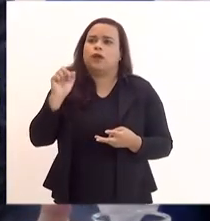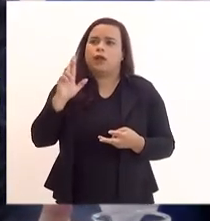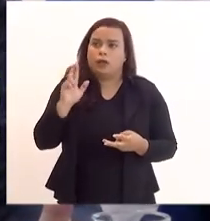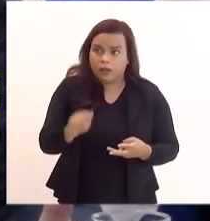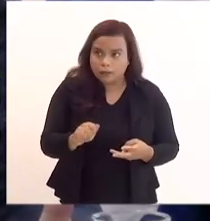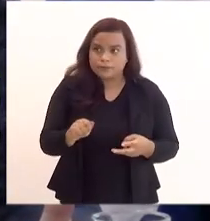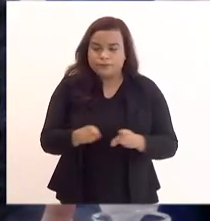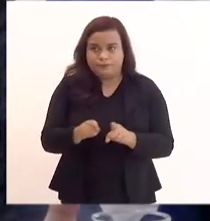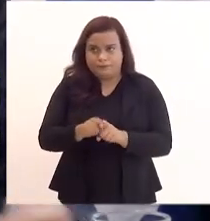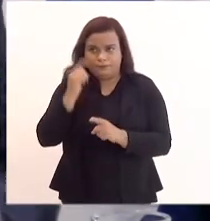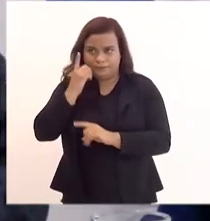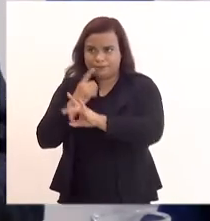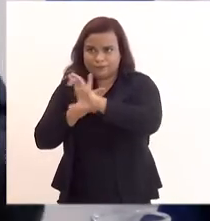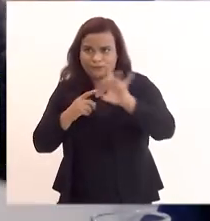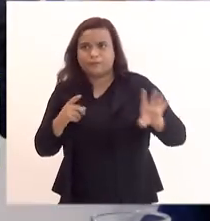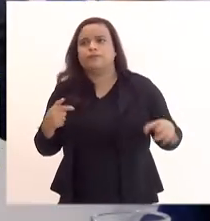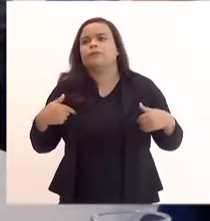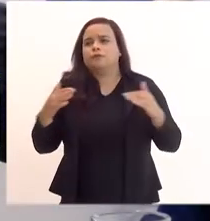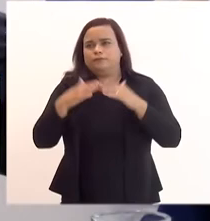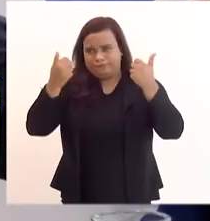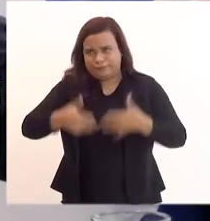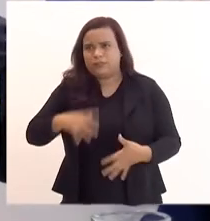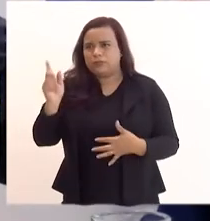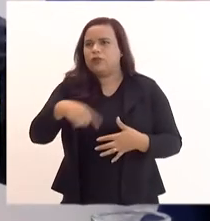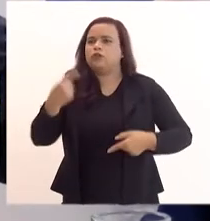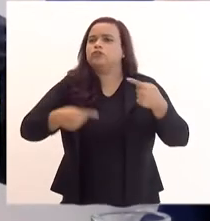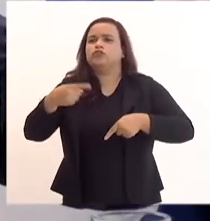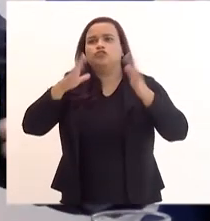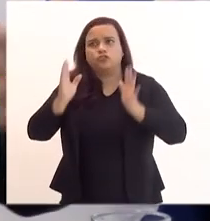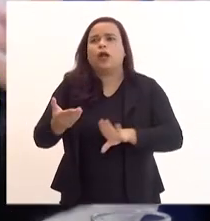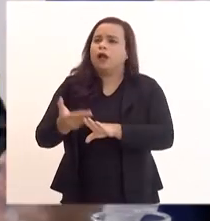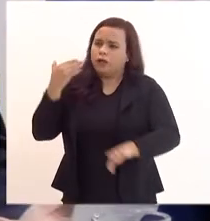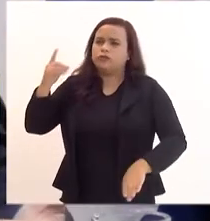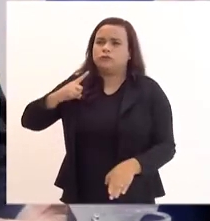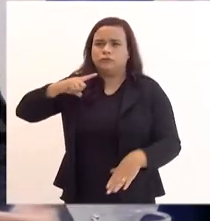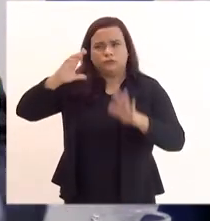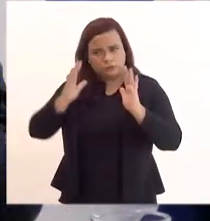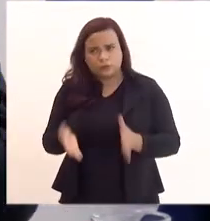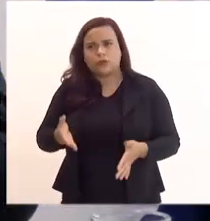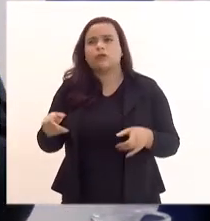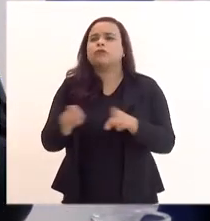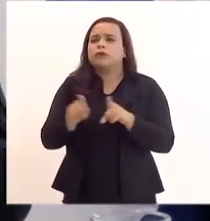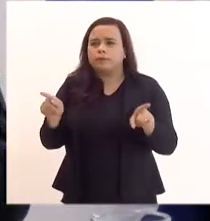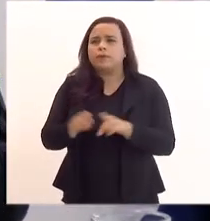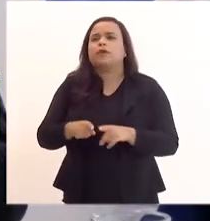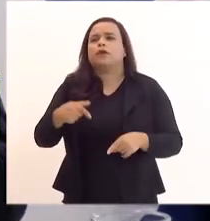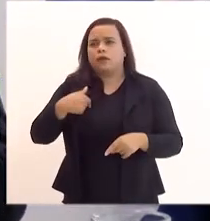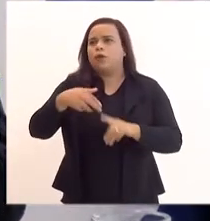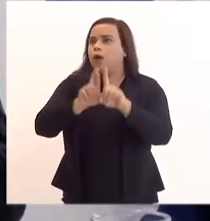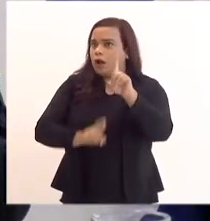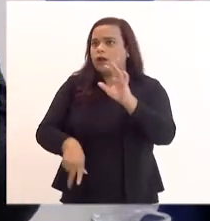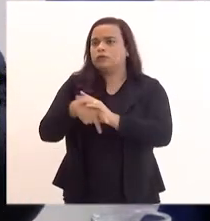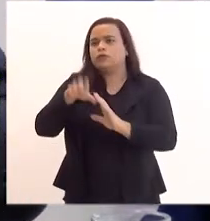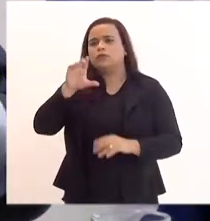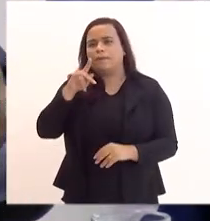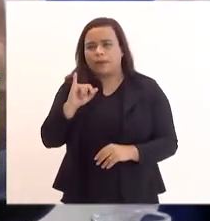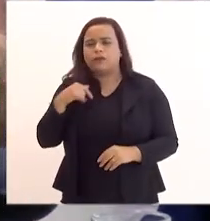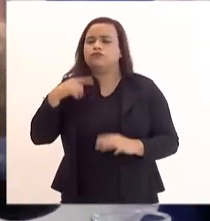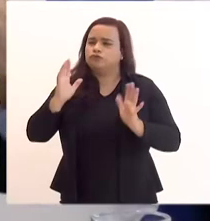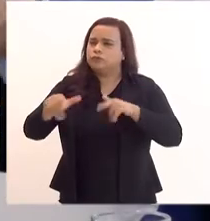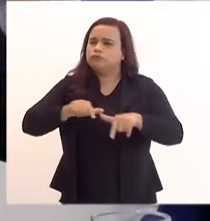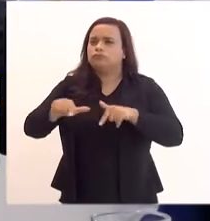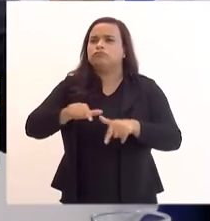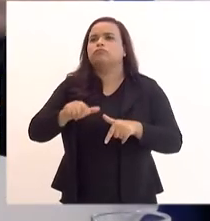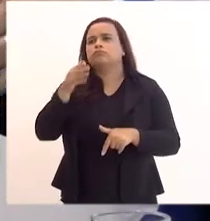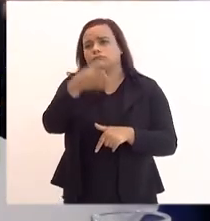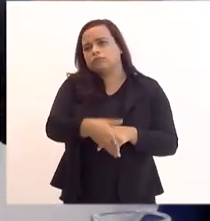eu quero concordar. Deputado, a gente já tinha feito esse debate aqui e, de fato, eu também fui relator de CPI,